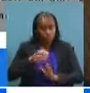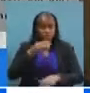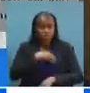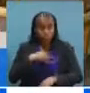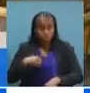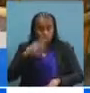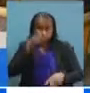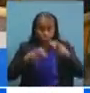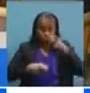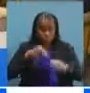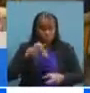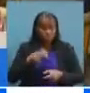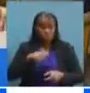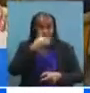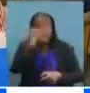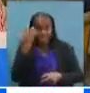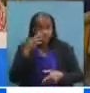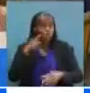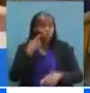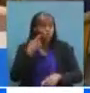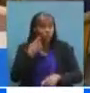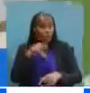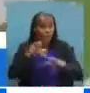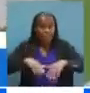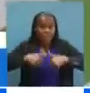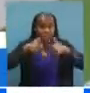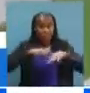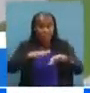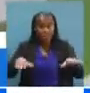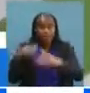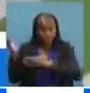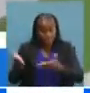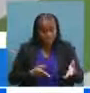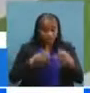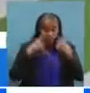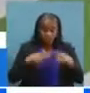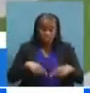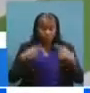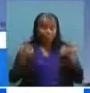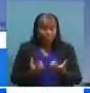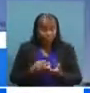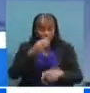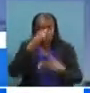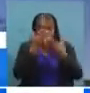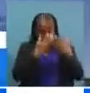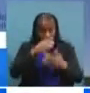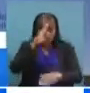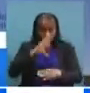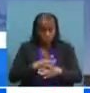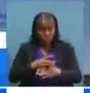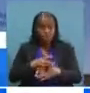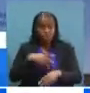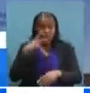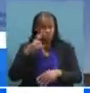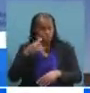populações na manhã desta quarta feira na cidade da praia a acolheu o lançamento do estudo de caso do investimento no controle do tabaco